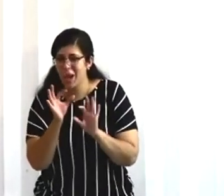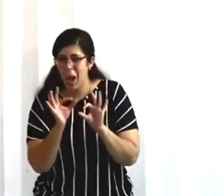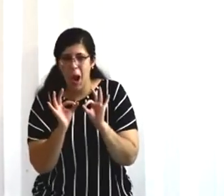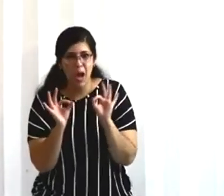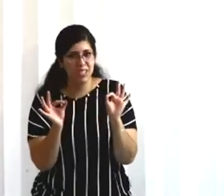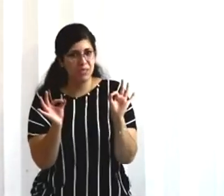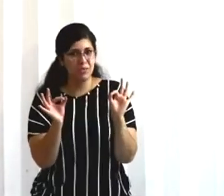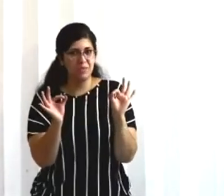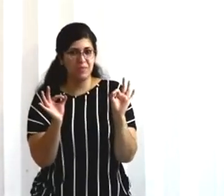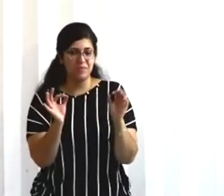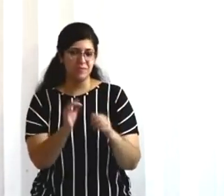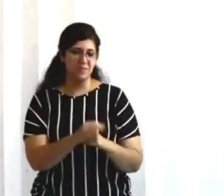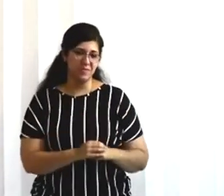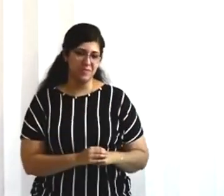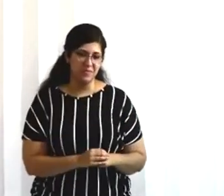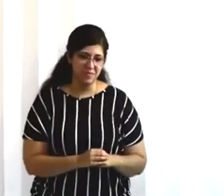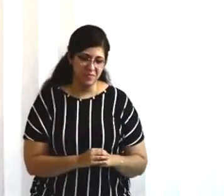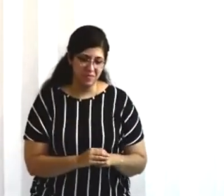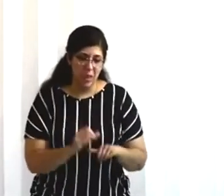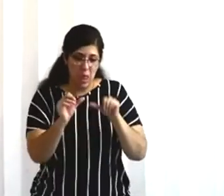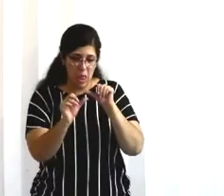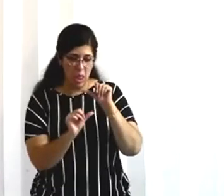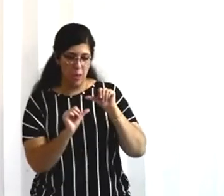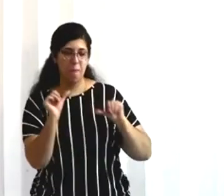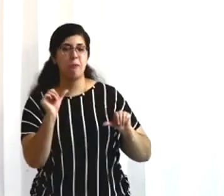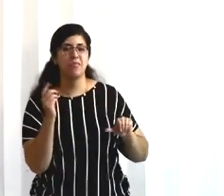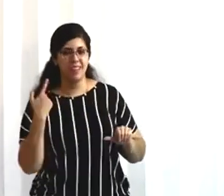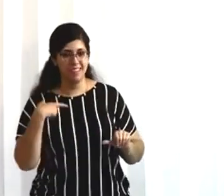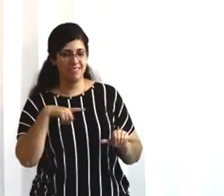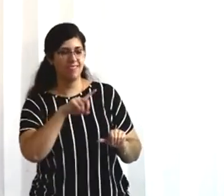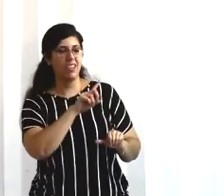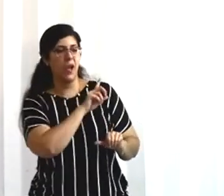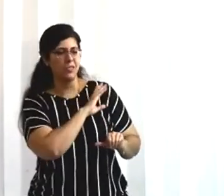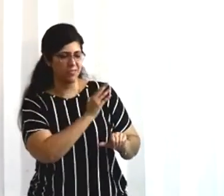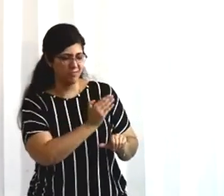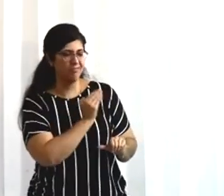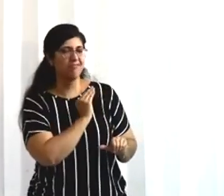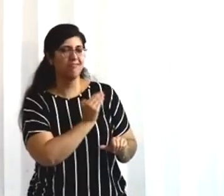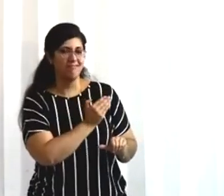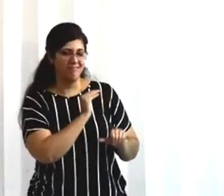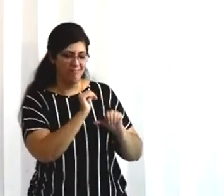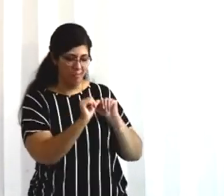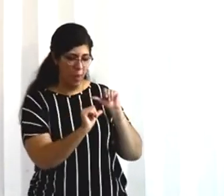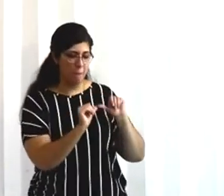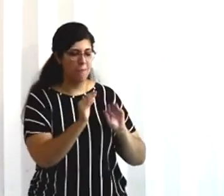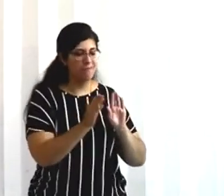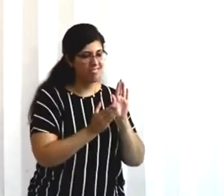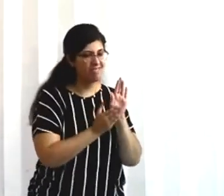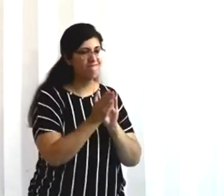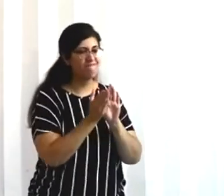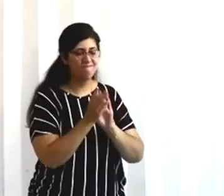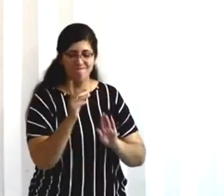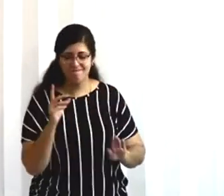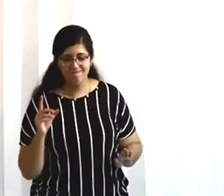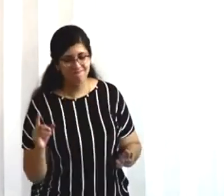são conselhos transformadores, e são conselhos que perdurarão para toda a